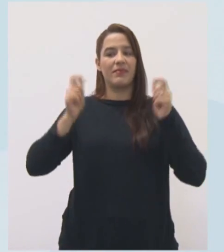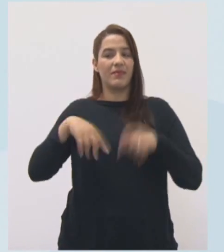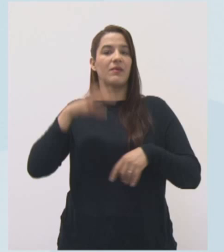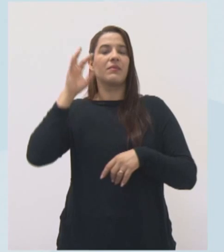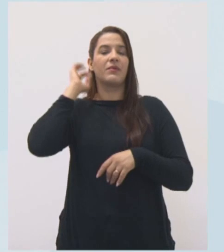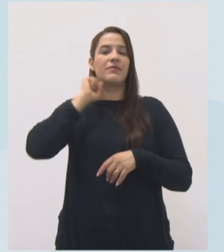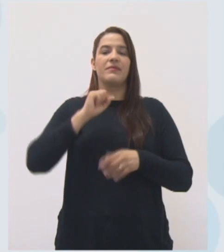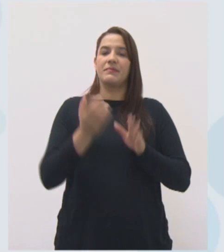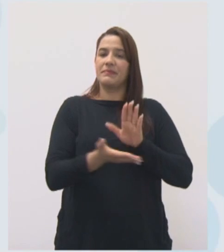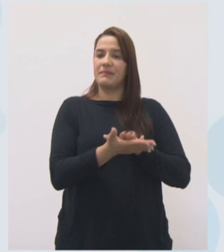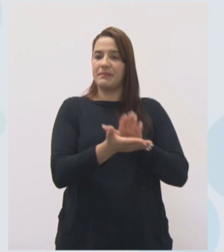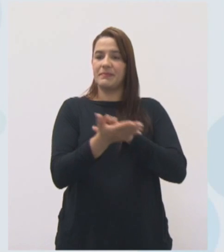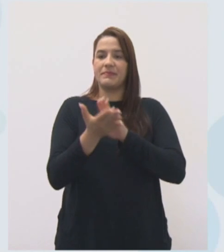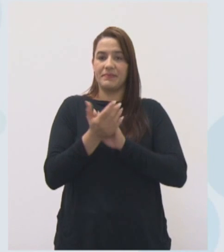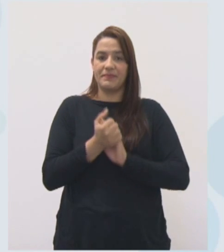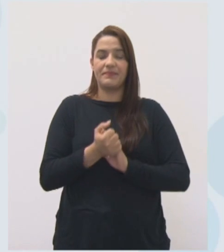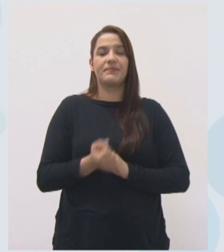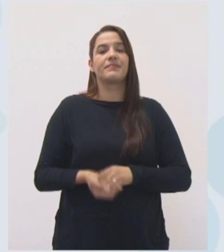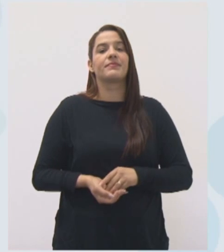Deu. Parabéns.